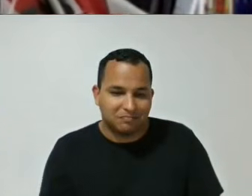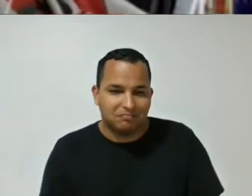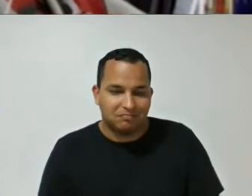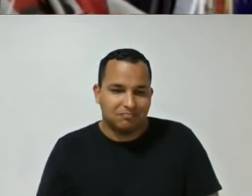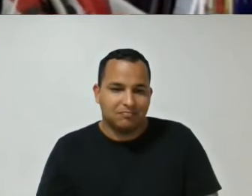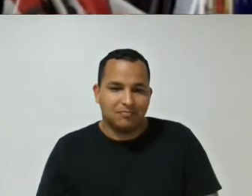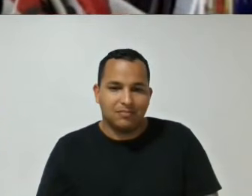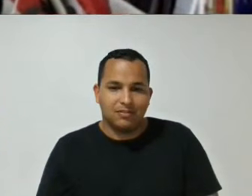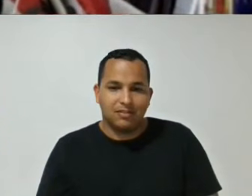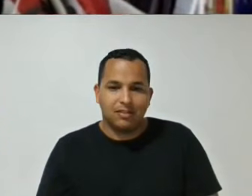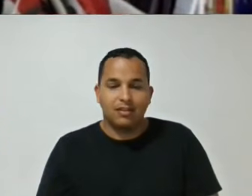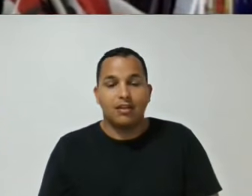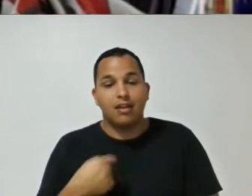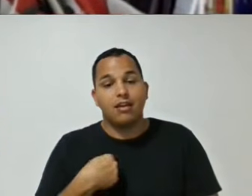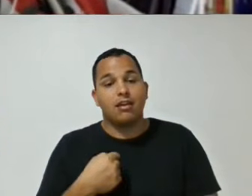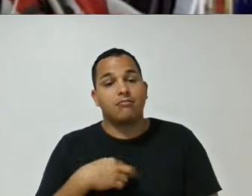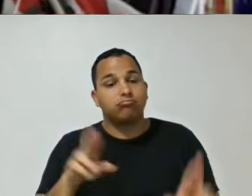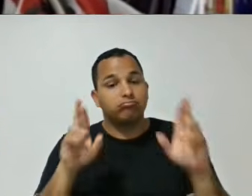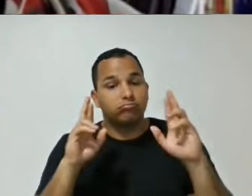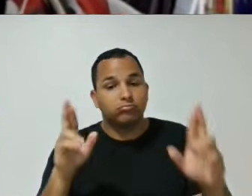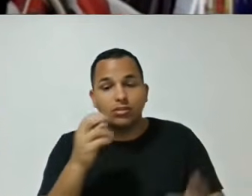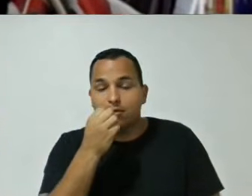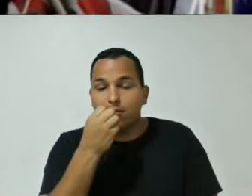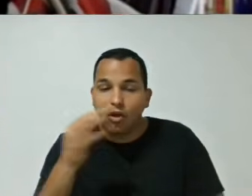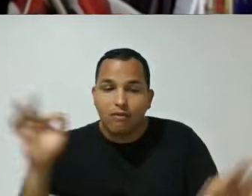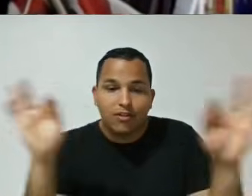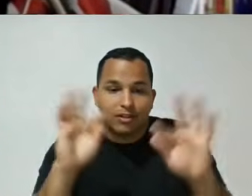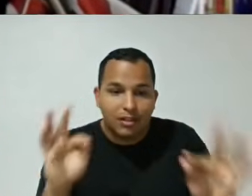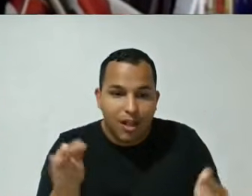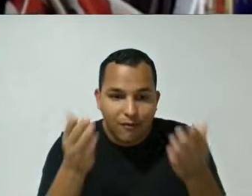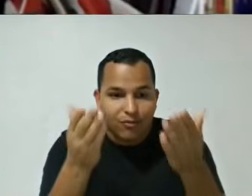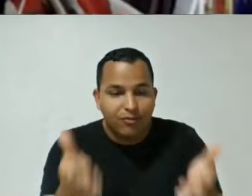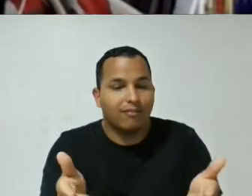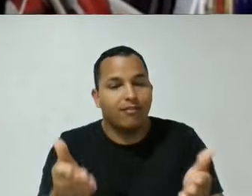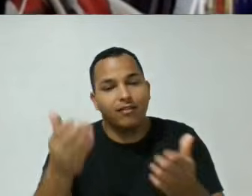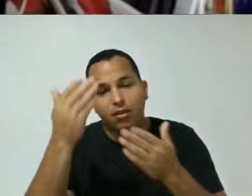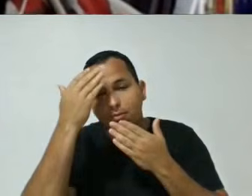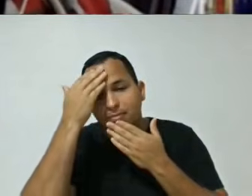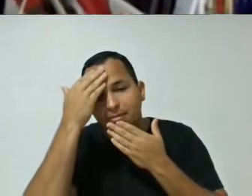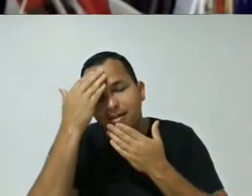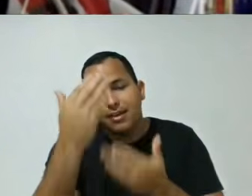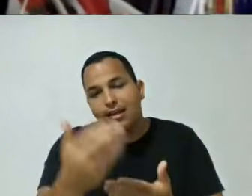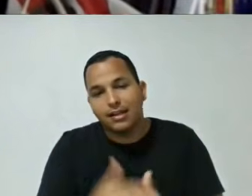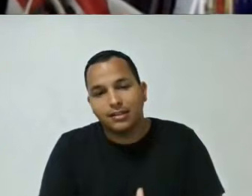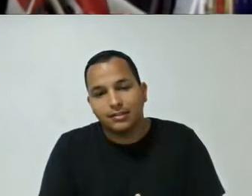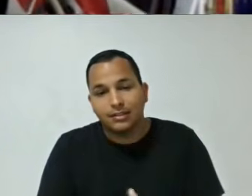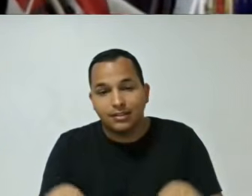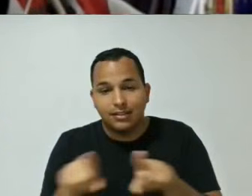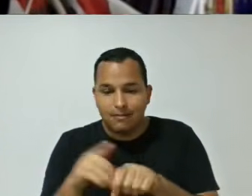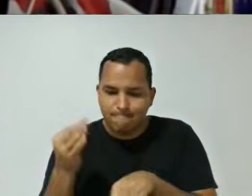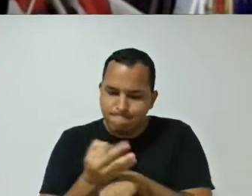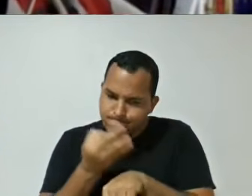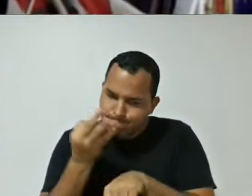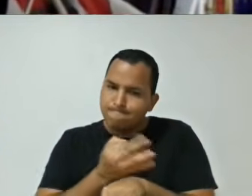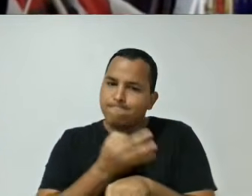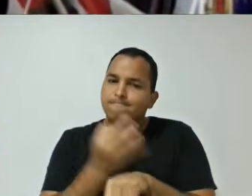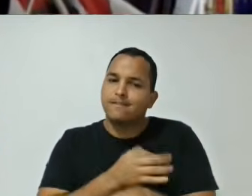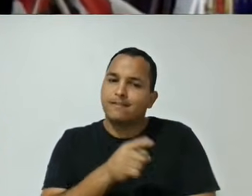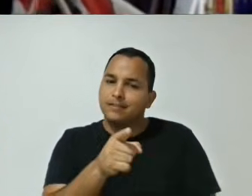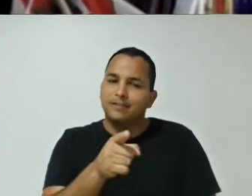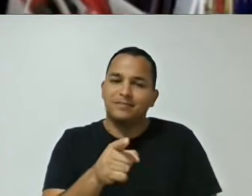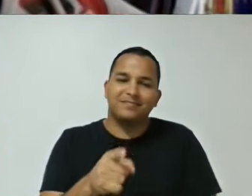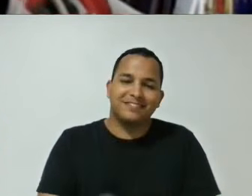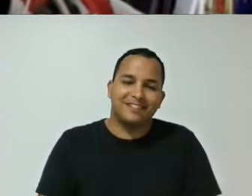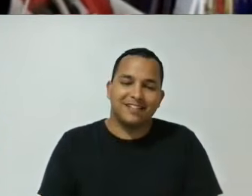e desejar aí muita felicidade para você, viu? E resiliência e resistência, né? Porque